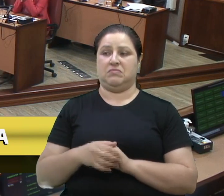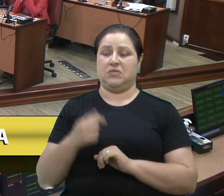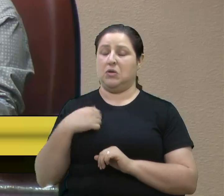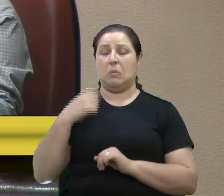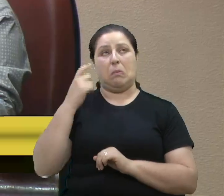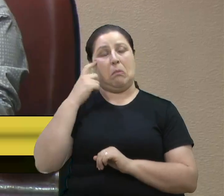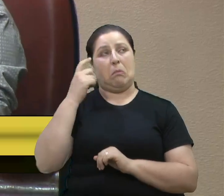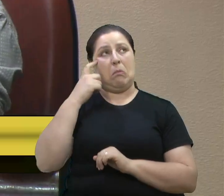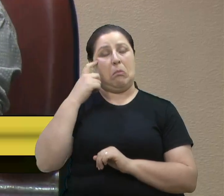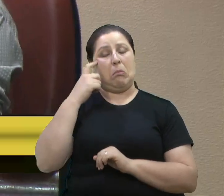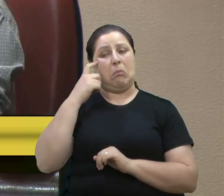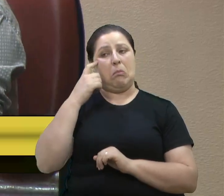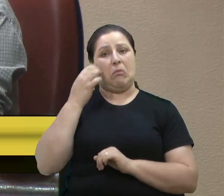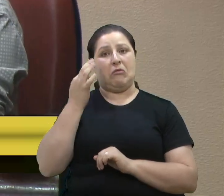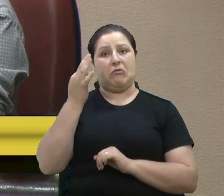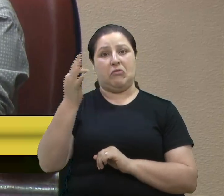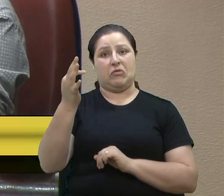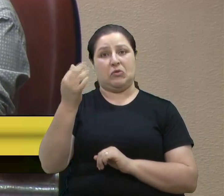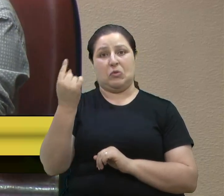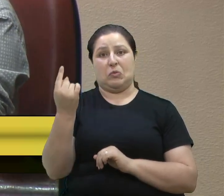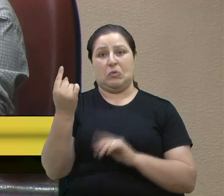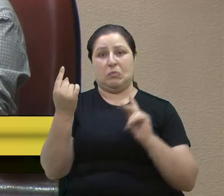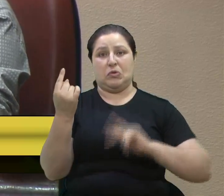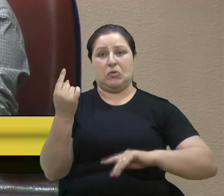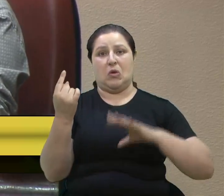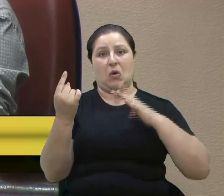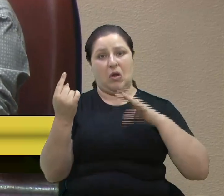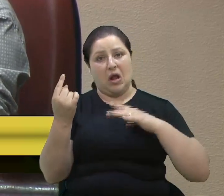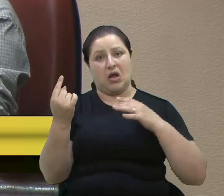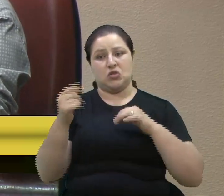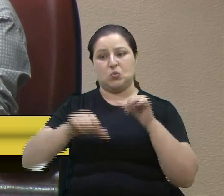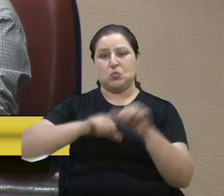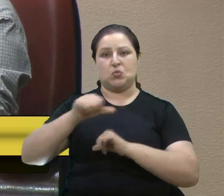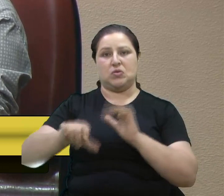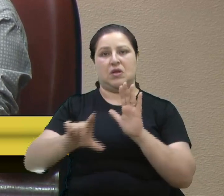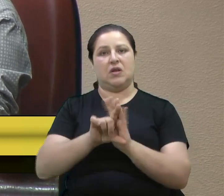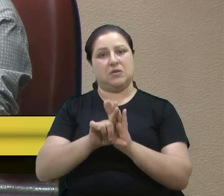esperava que um dia tivesse alguém com essa coragem de mudar a lei.